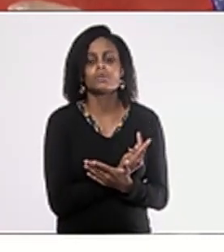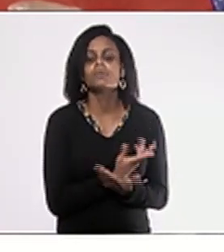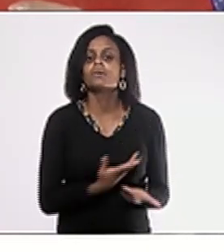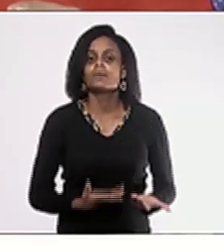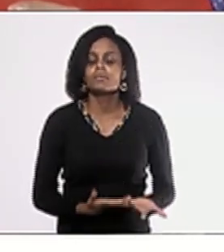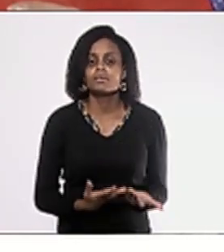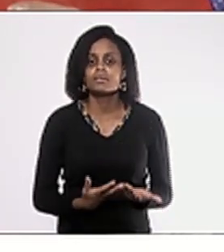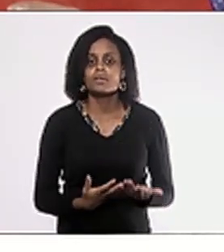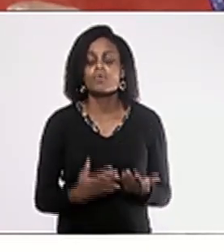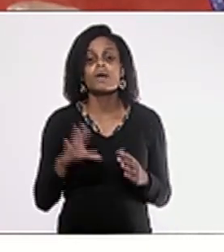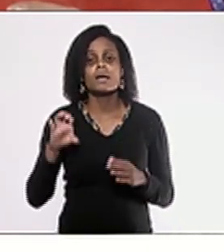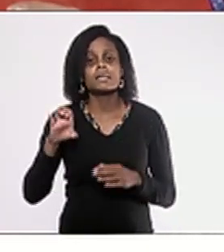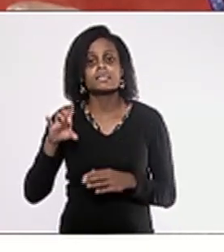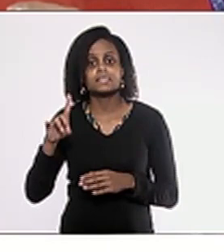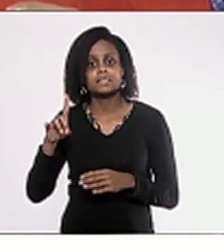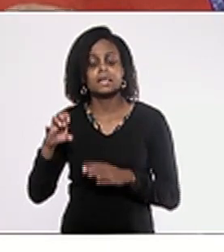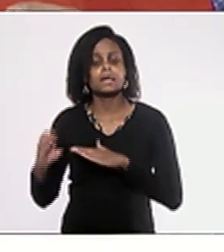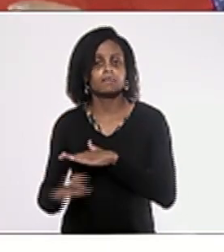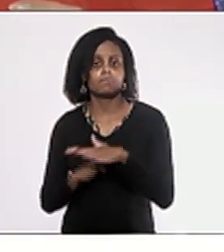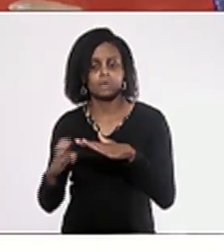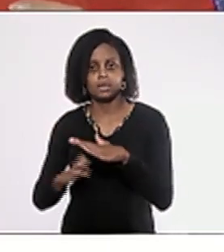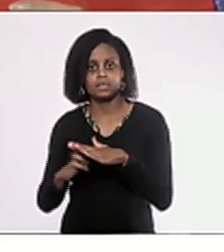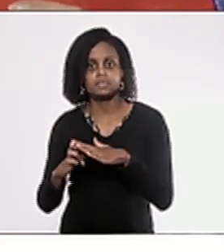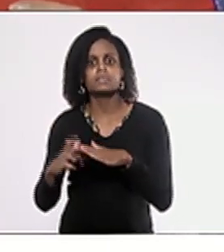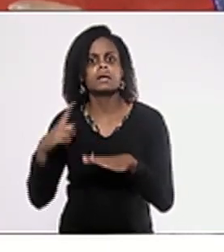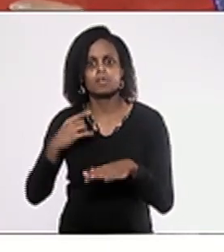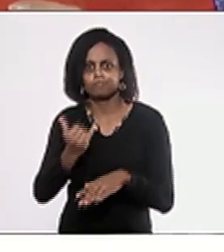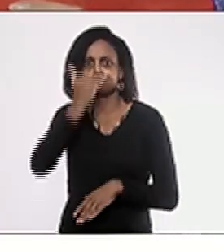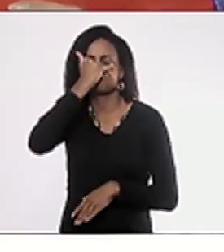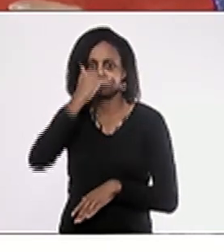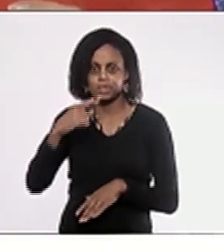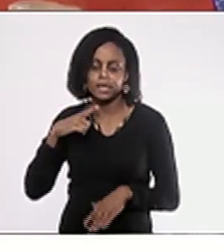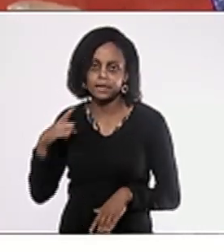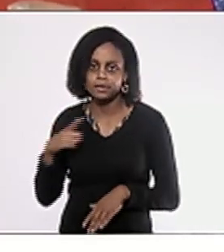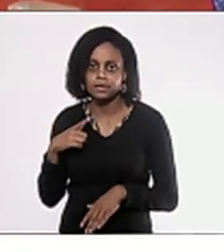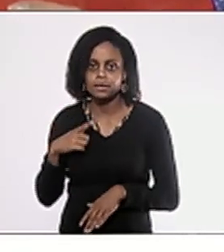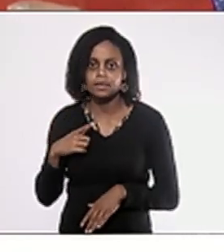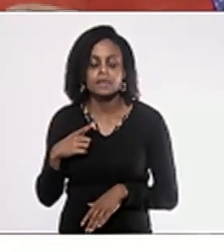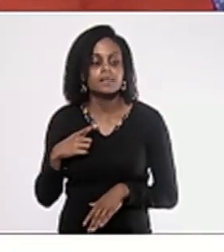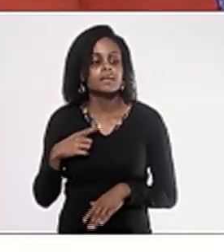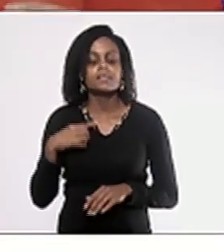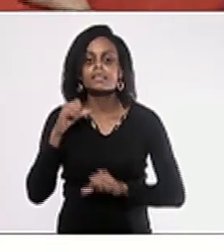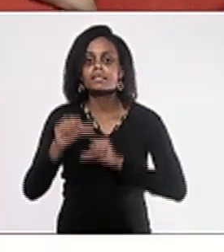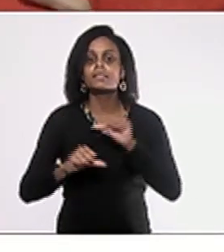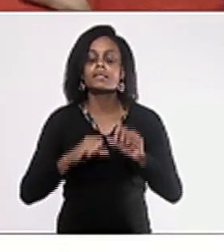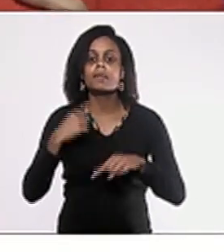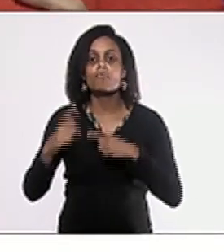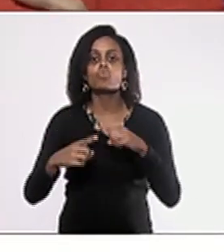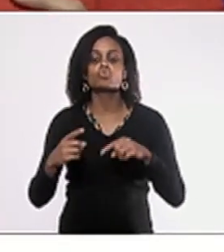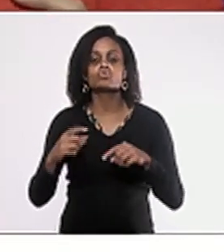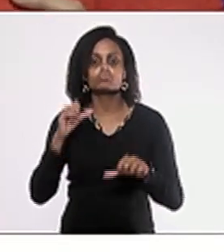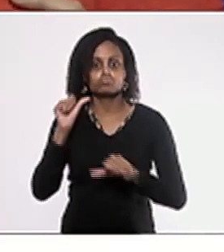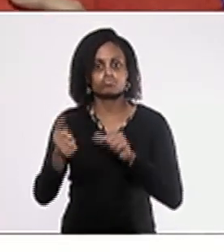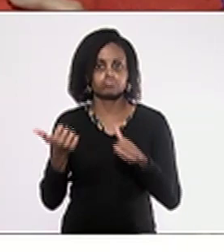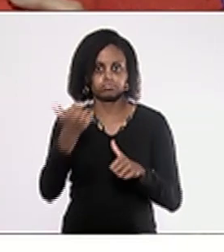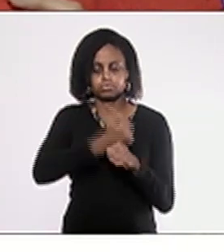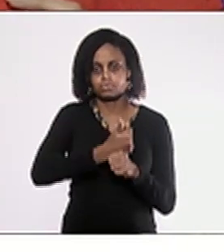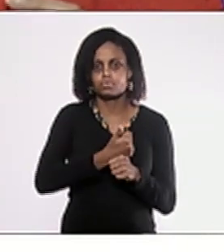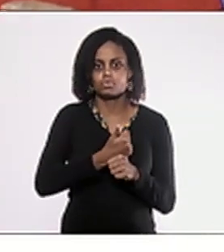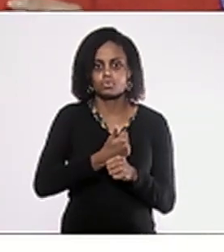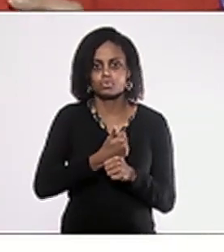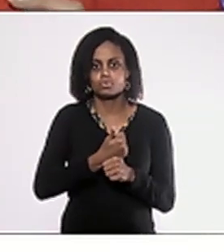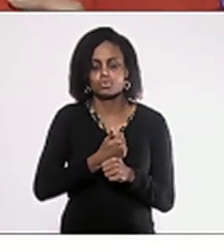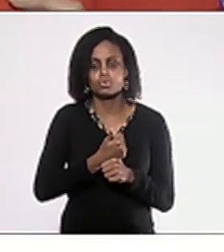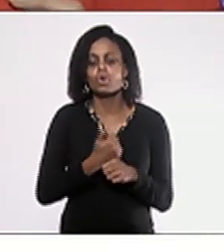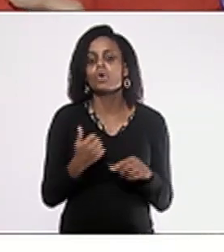isso a companhia toma prejuízo, né? E aí, quando você substitui o medidor, aí que